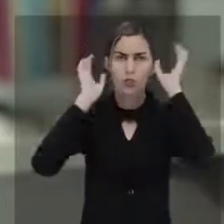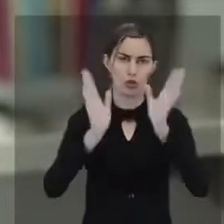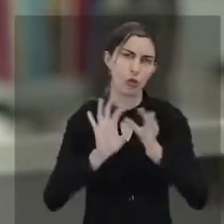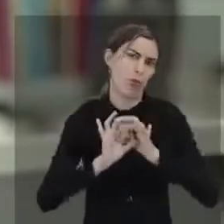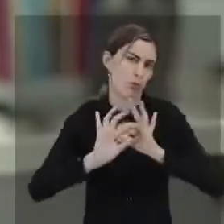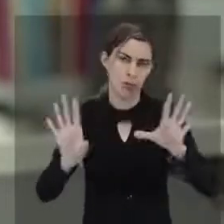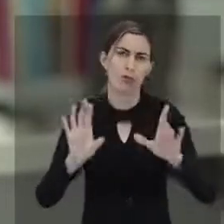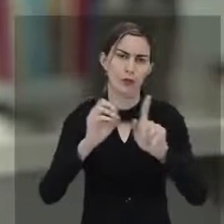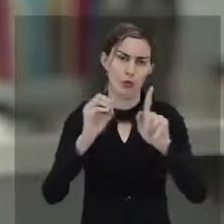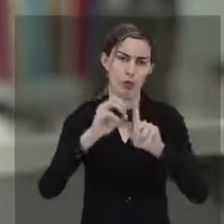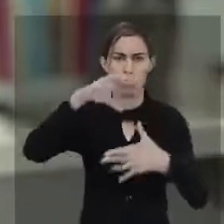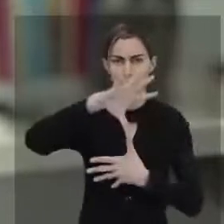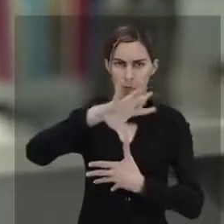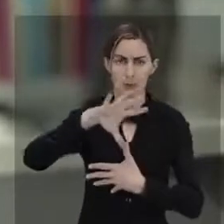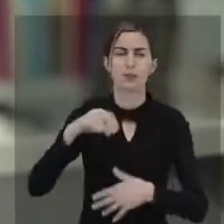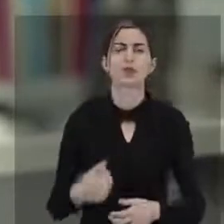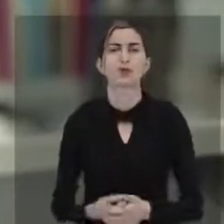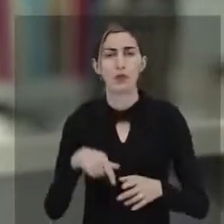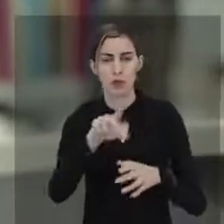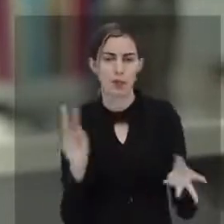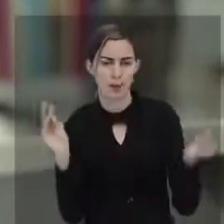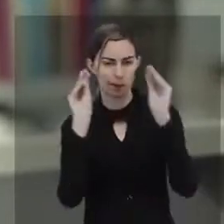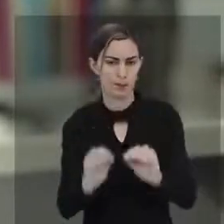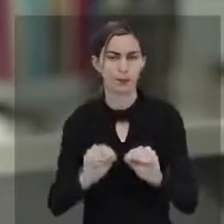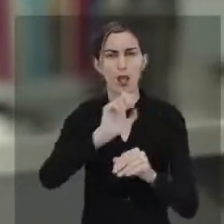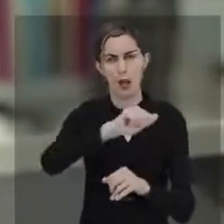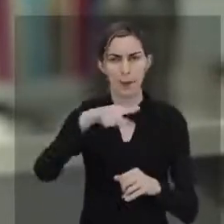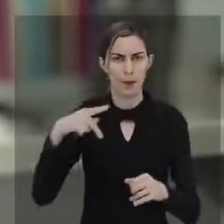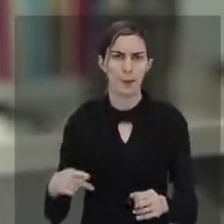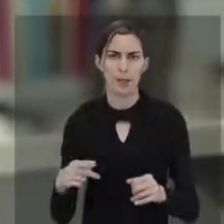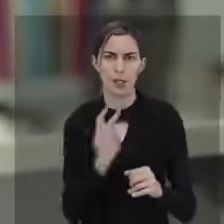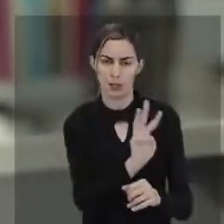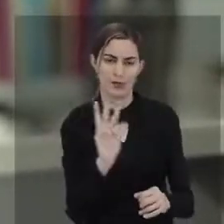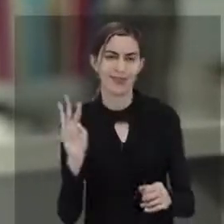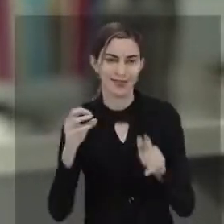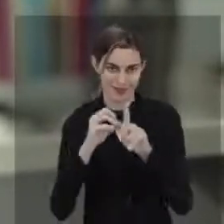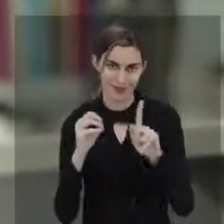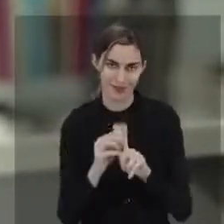disponibiliza do Google Maps, você vai registrar a sua aplicação no site da Google,